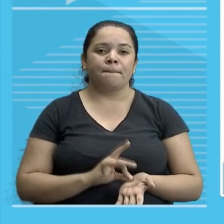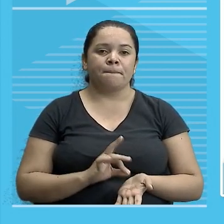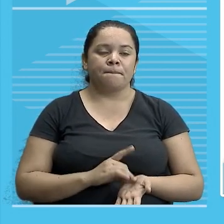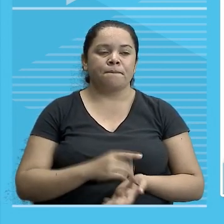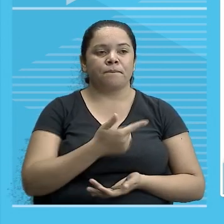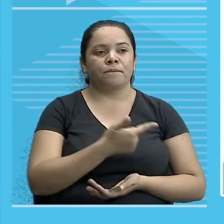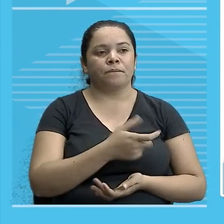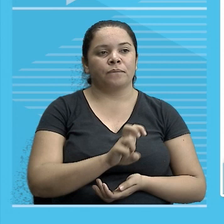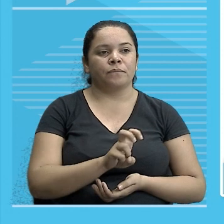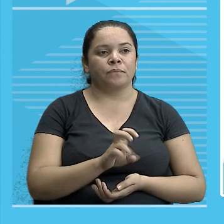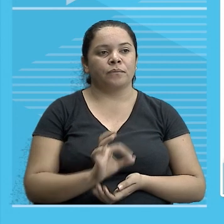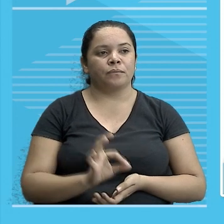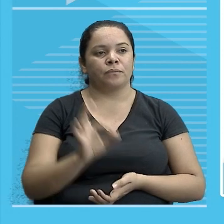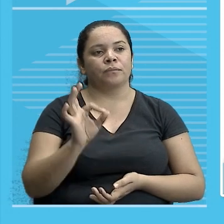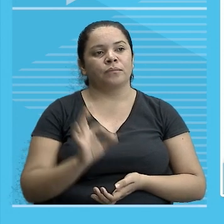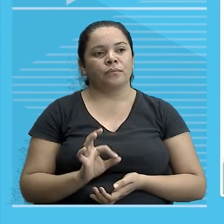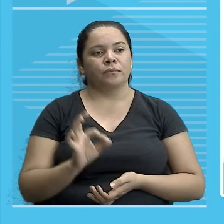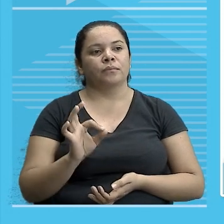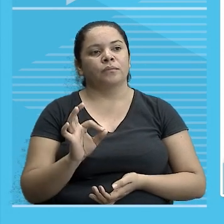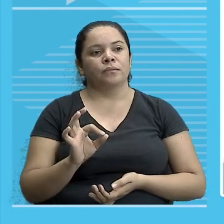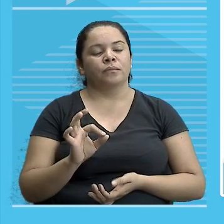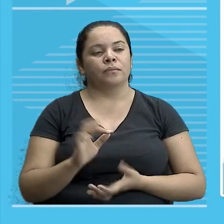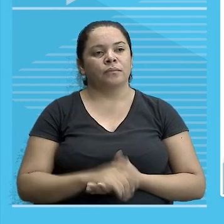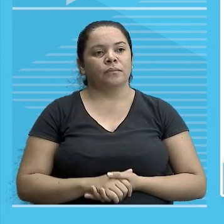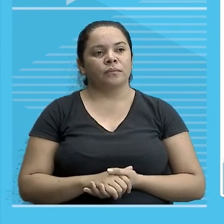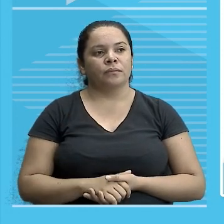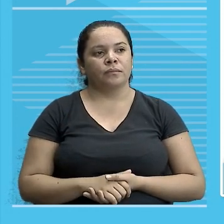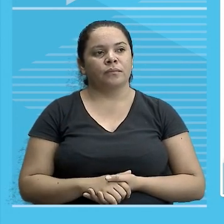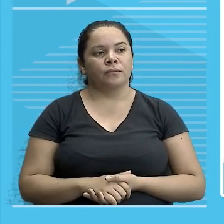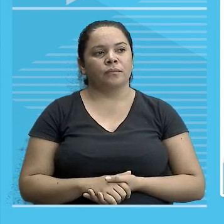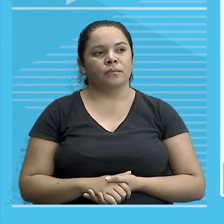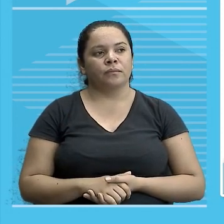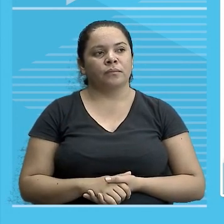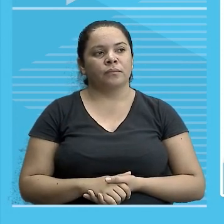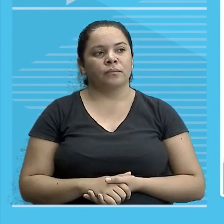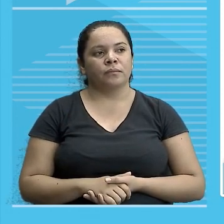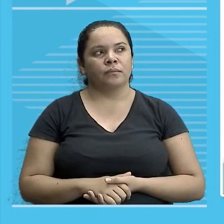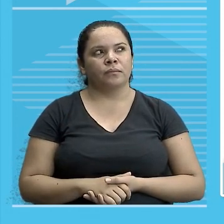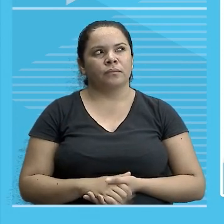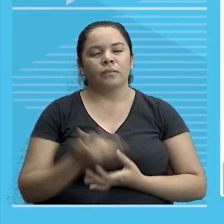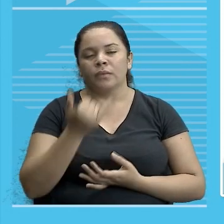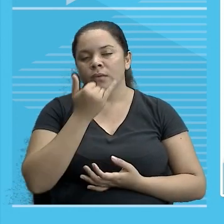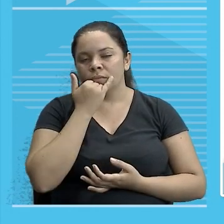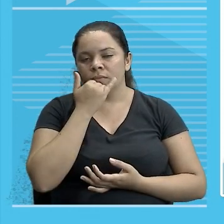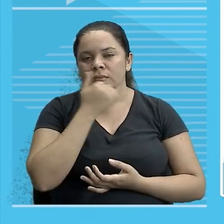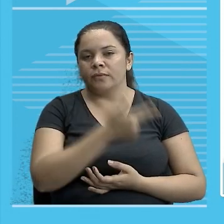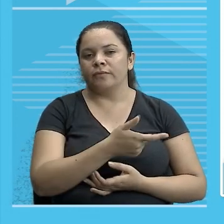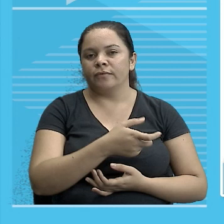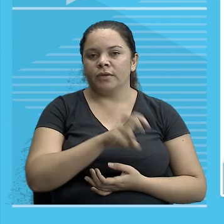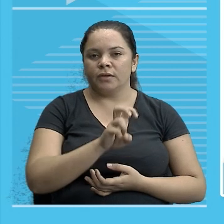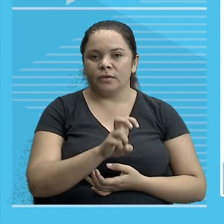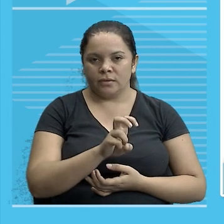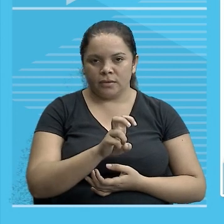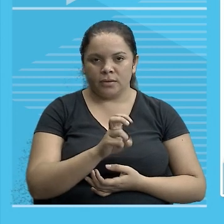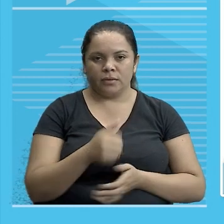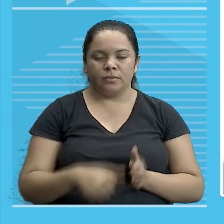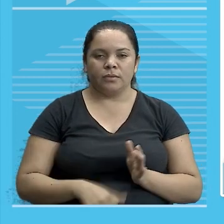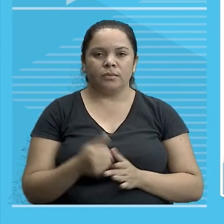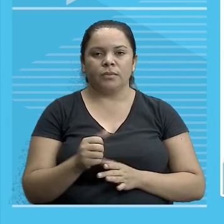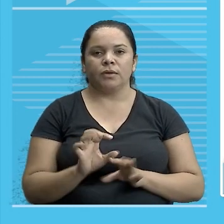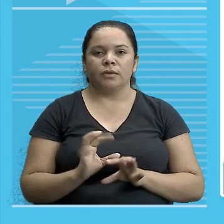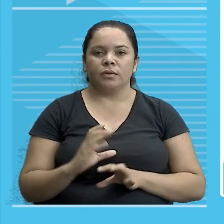primeiros centímetros do intestino delgado é o duodeno. E é no duodeno onde